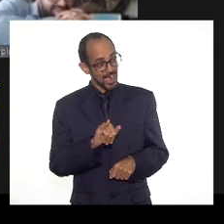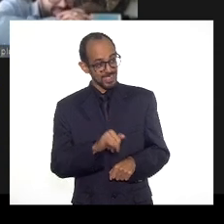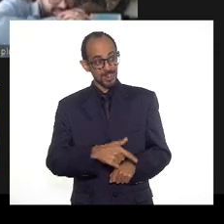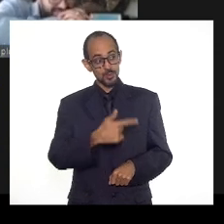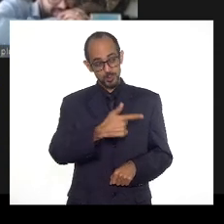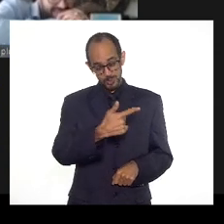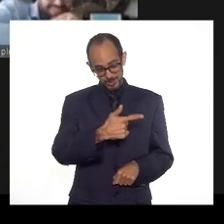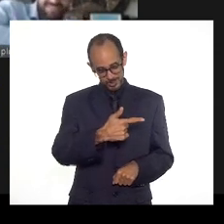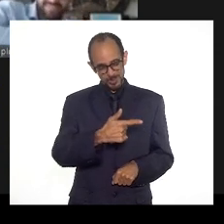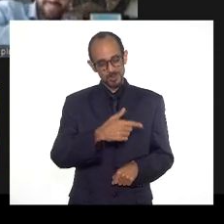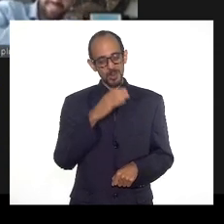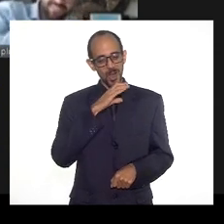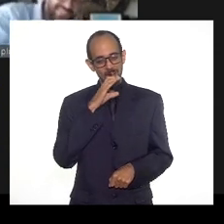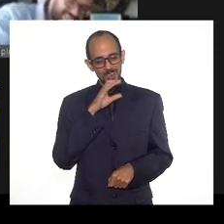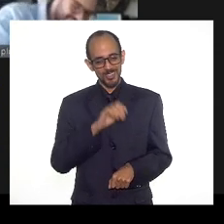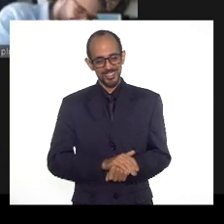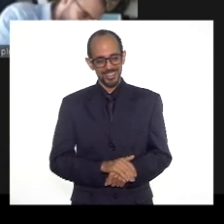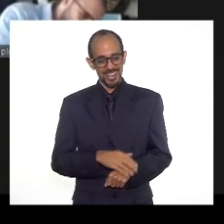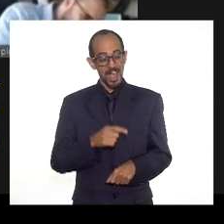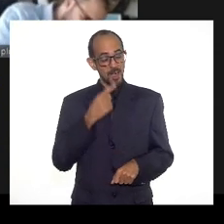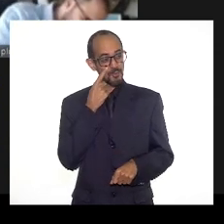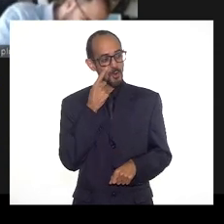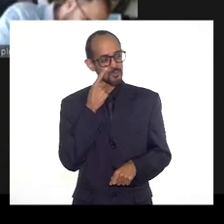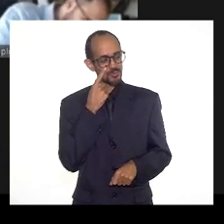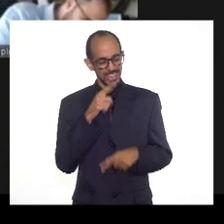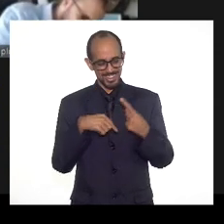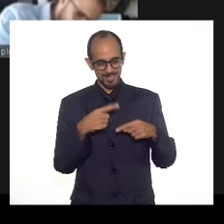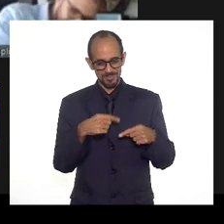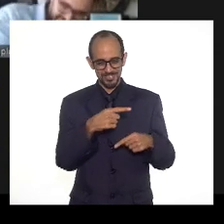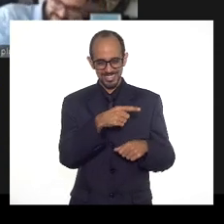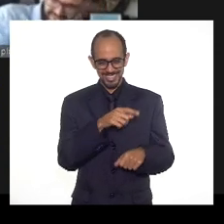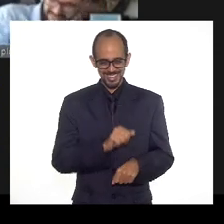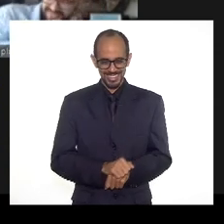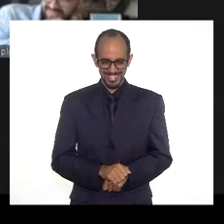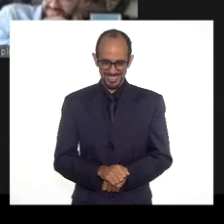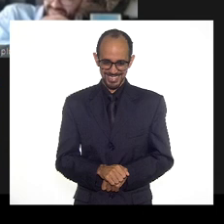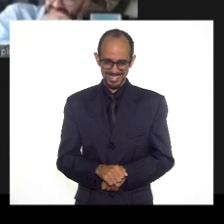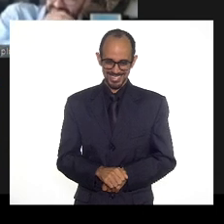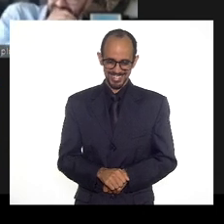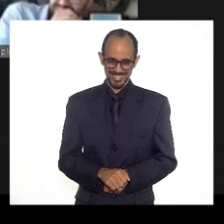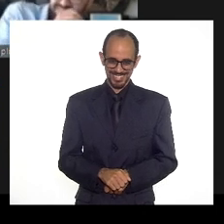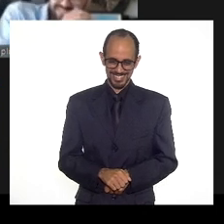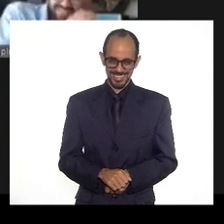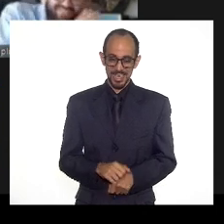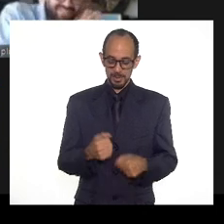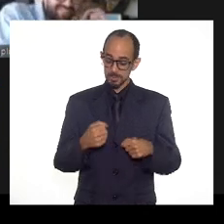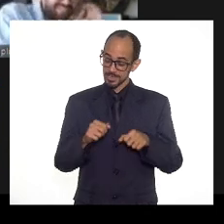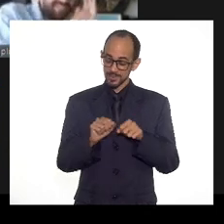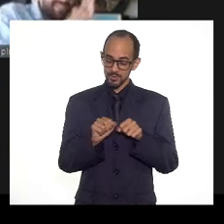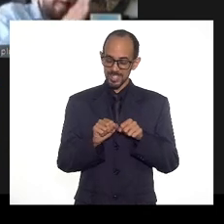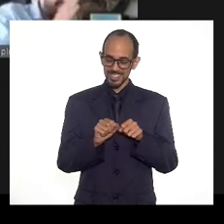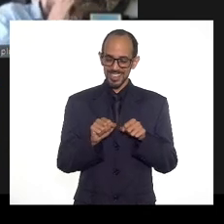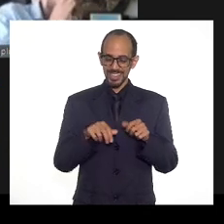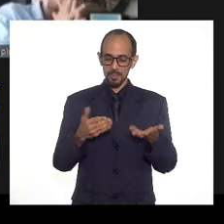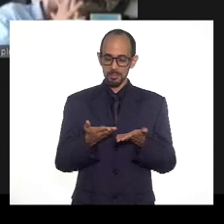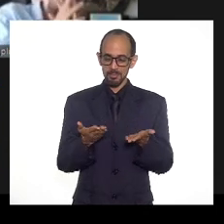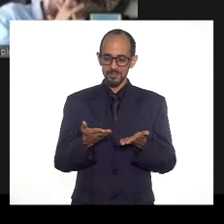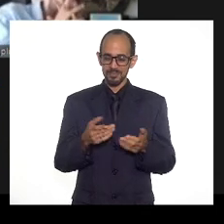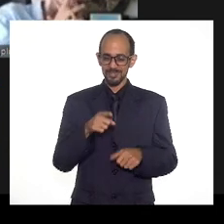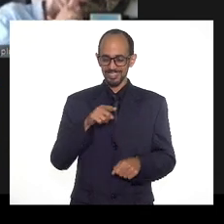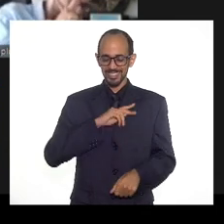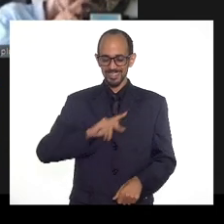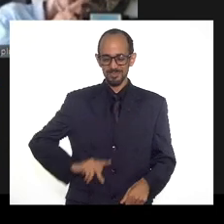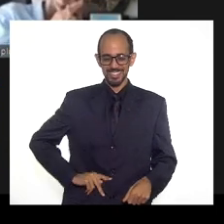breve. Vou olhar já esse negócio aí, Giovanni. Tem que fazer, presidente. Tem que fazer também.